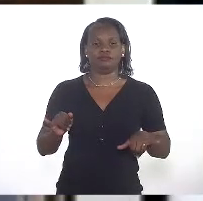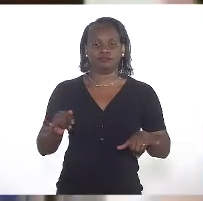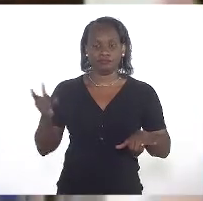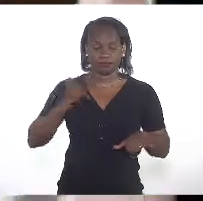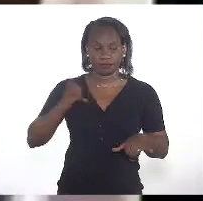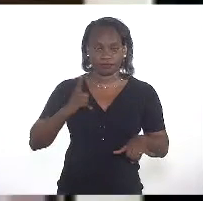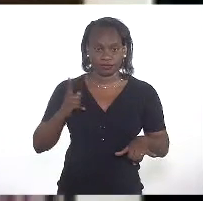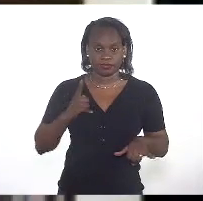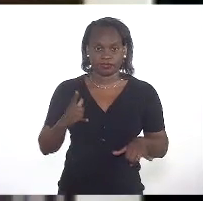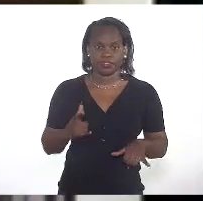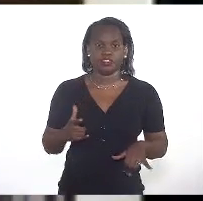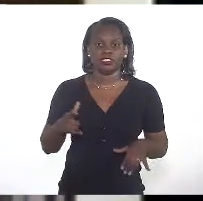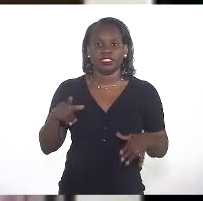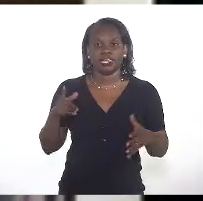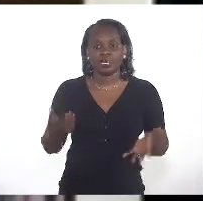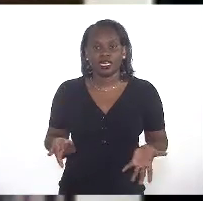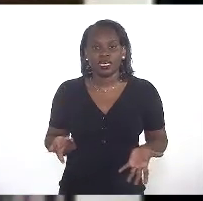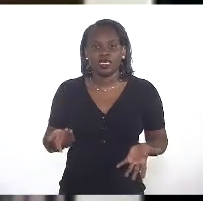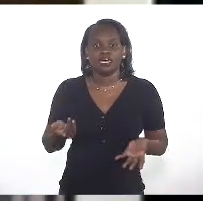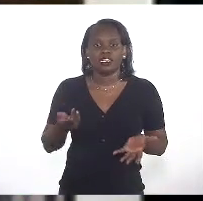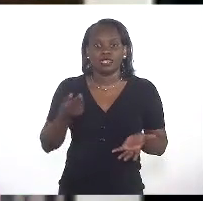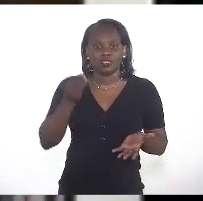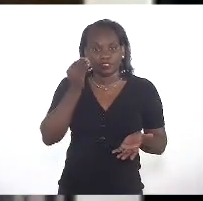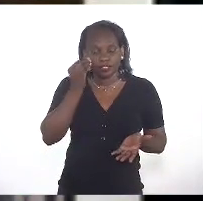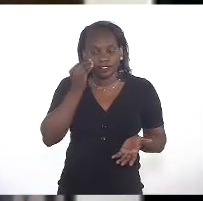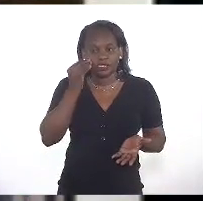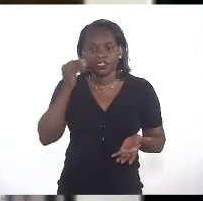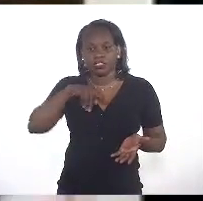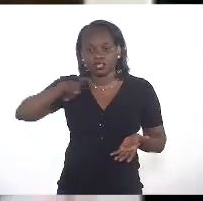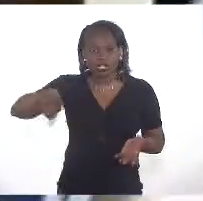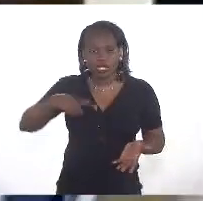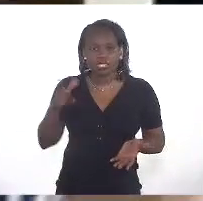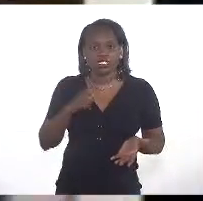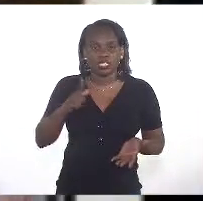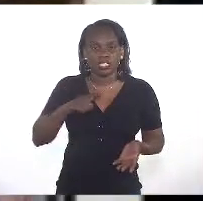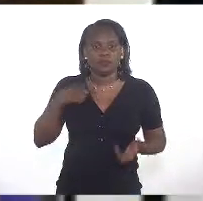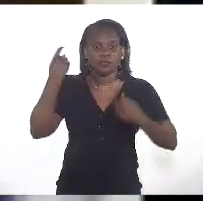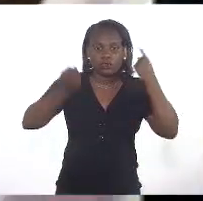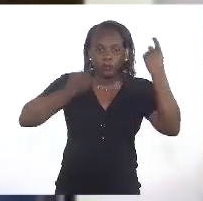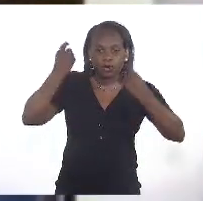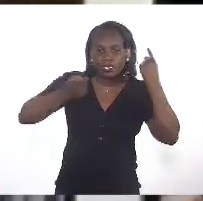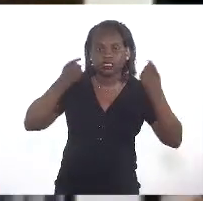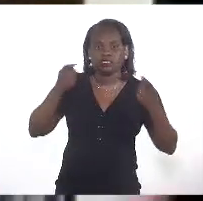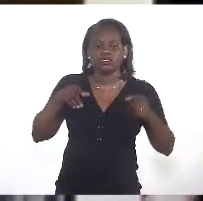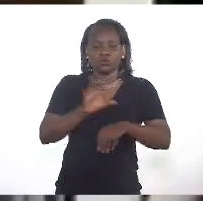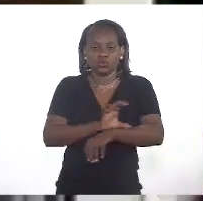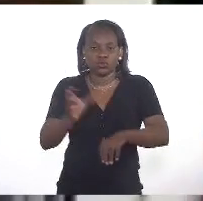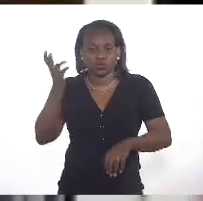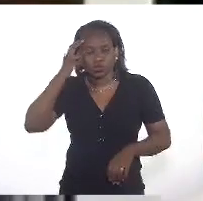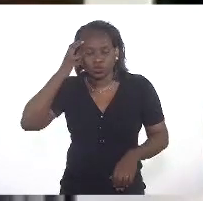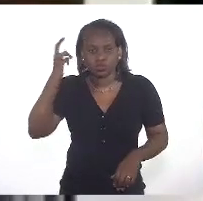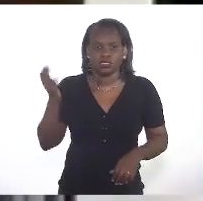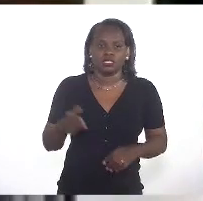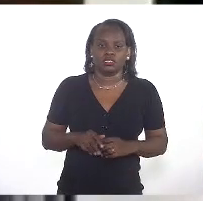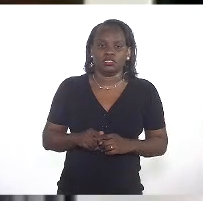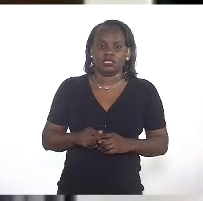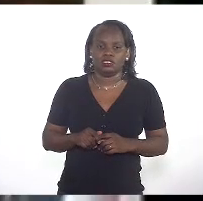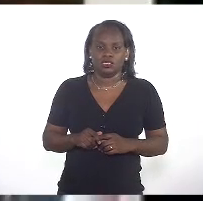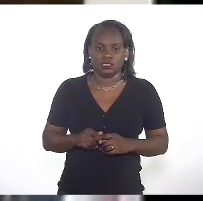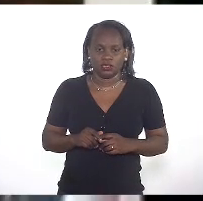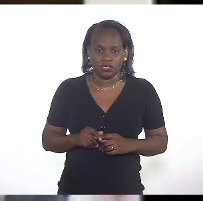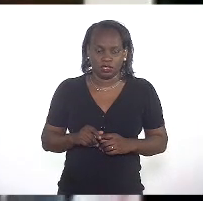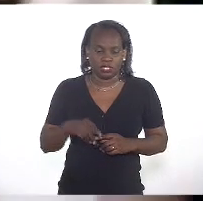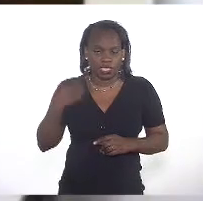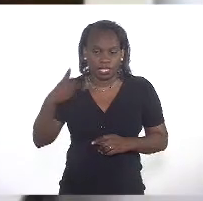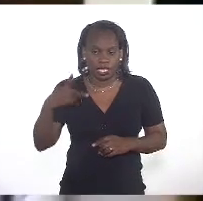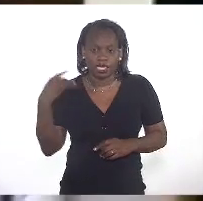Trazemos, é uma espécie de contribuição nossa, que temos preocupação com a cultura, a essência